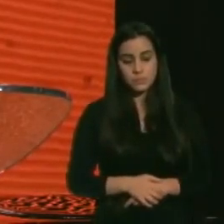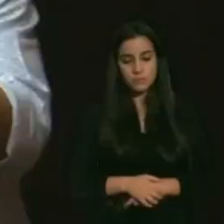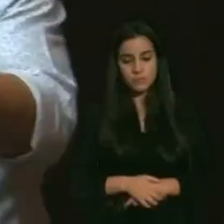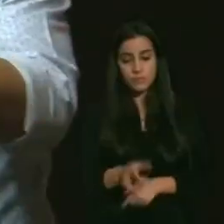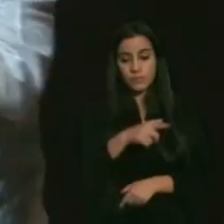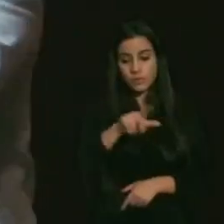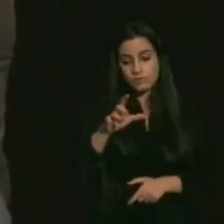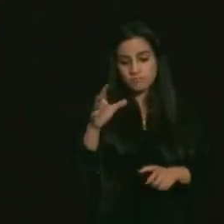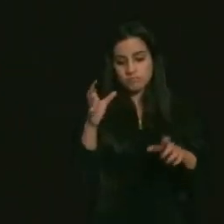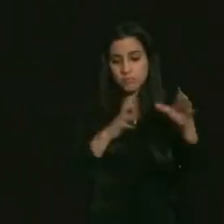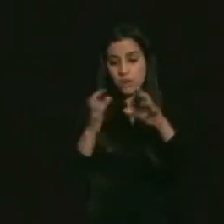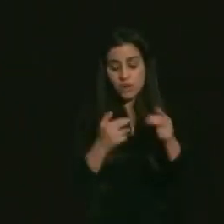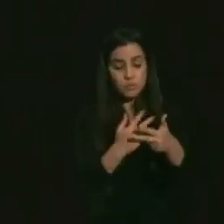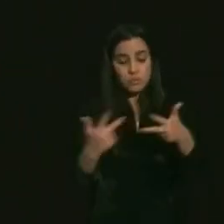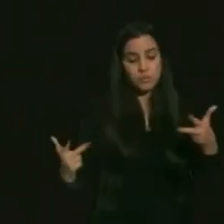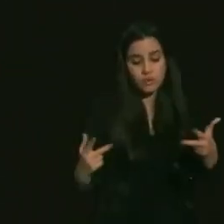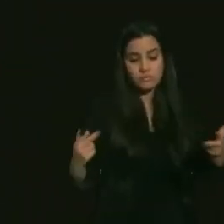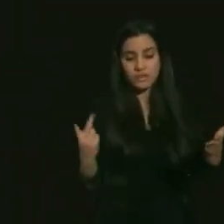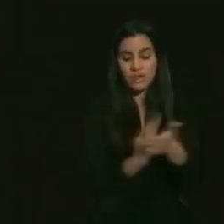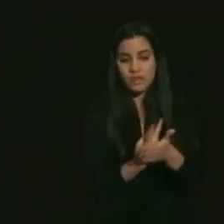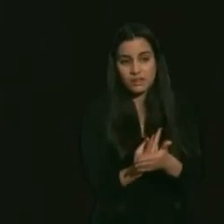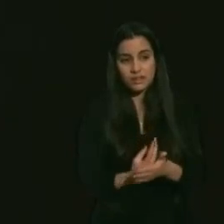Ficam brigando por um monte de besteira!